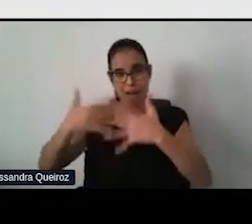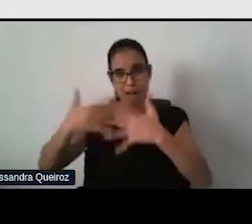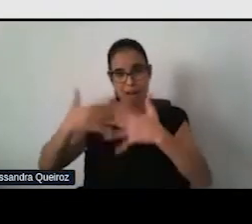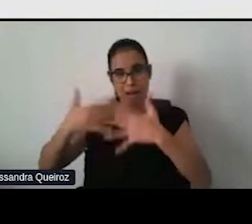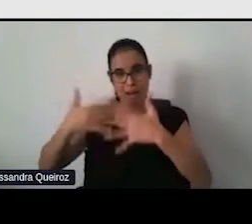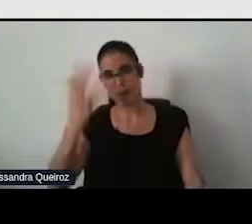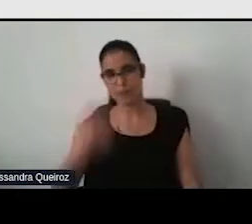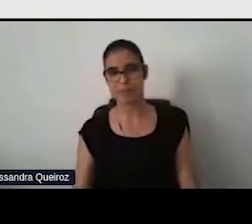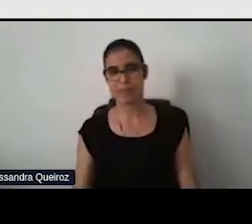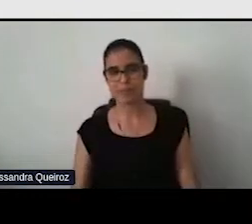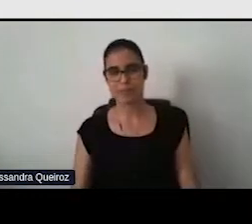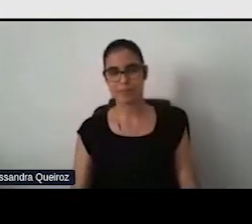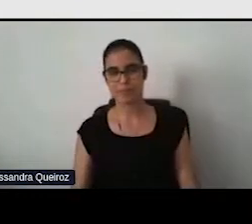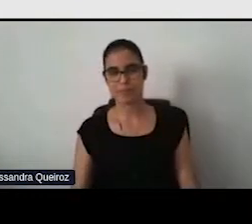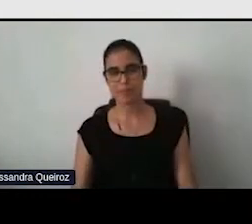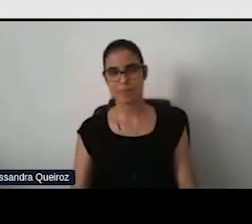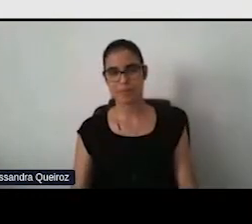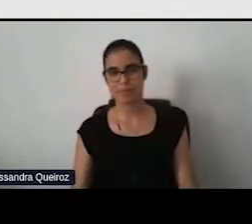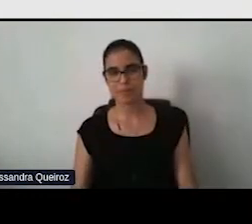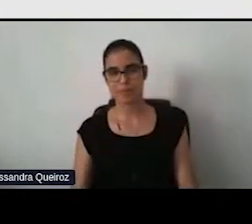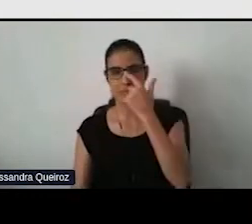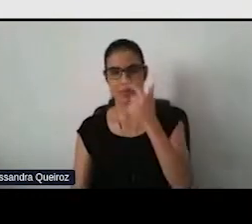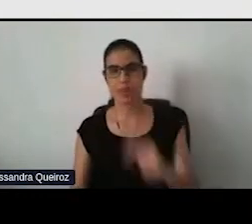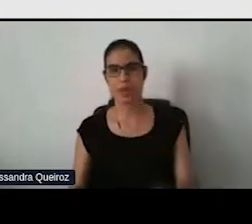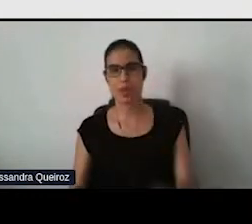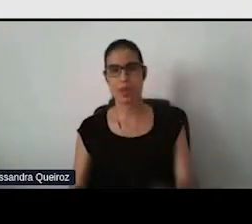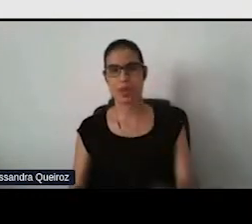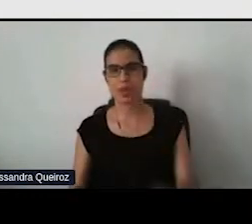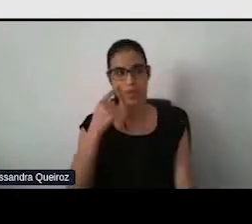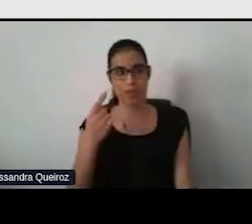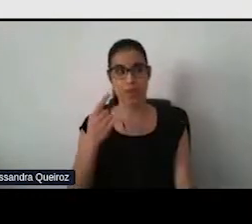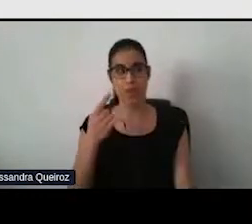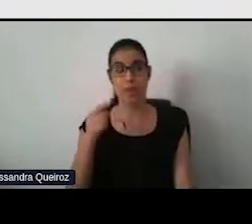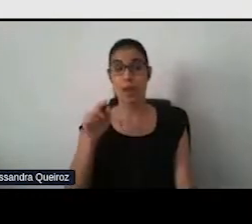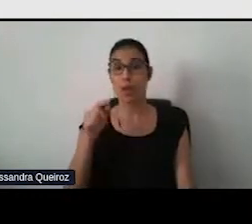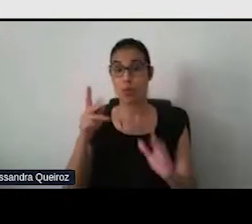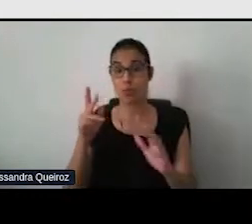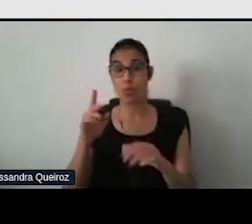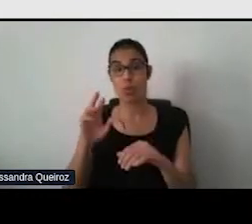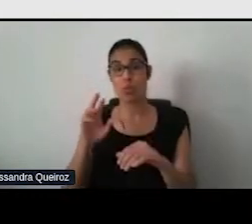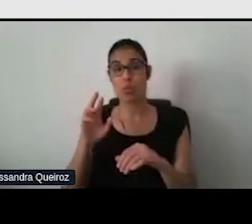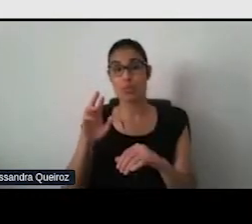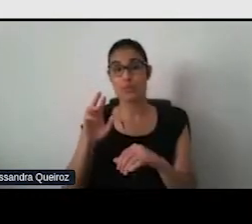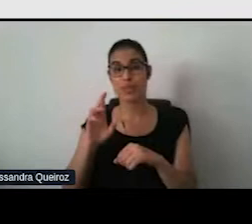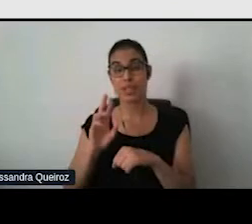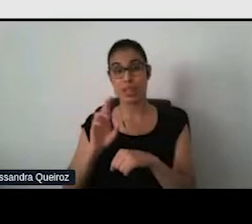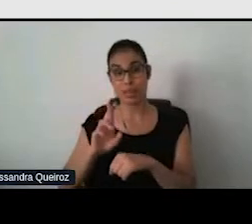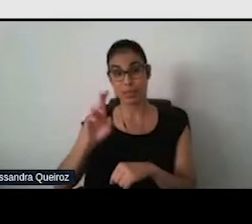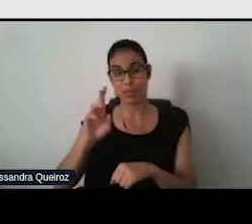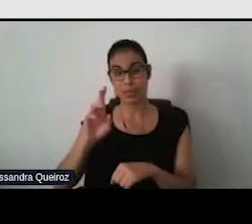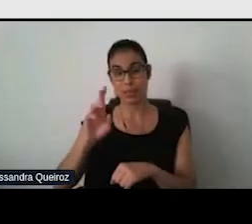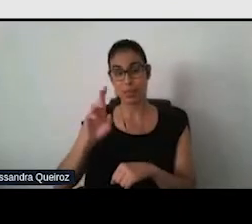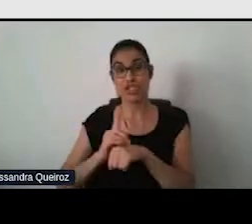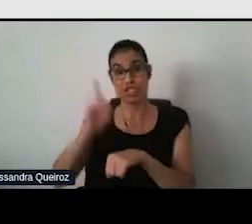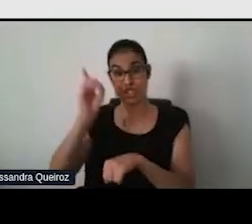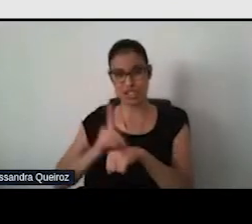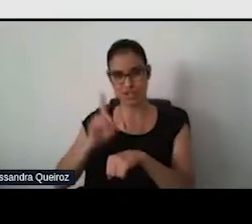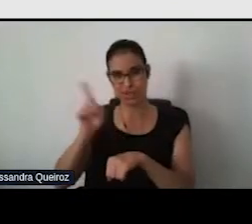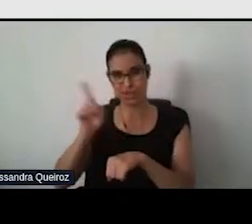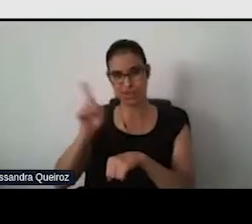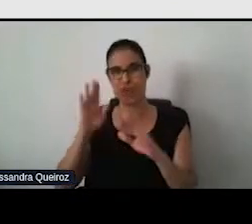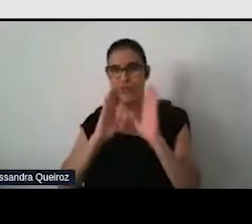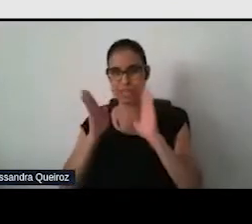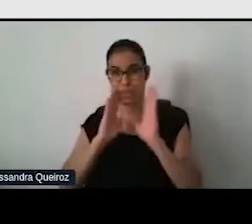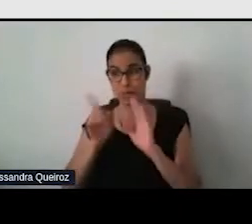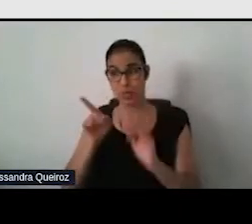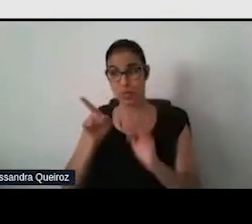Um exemplo conhecido de daltônico é o Mark Zuckerberg. Ele não enxerga bem o verde nem o vermelho, por isso ele escolheu o